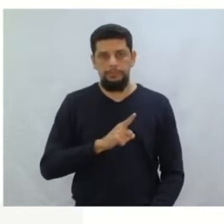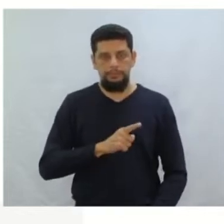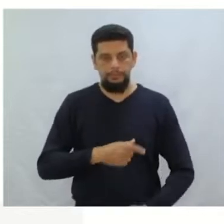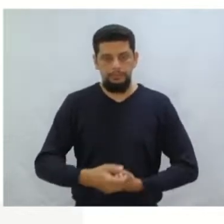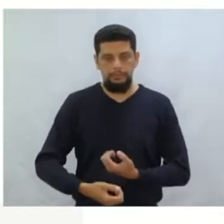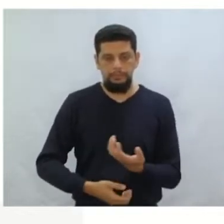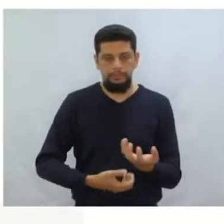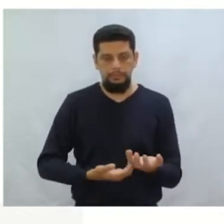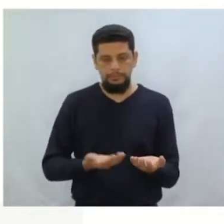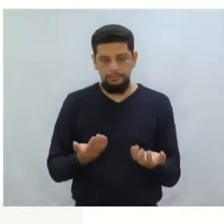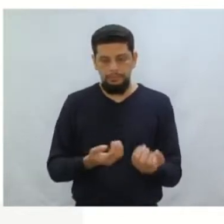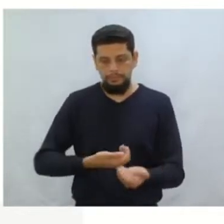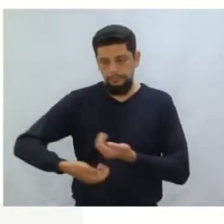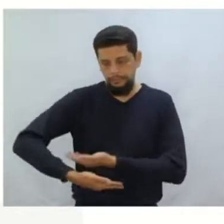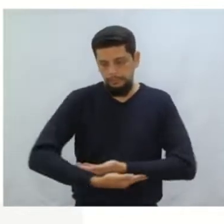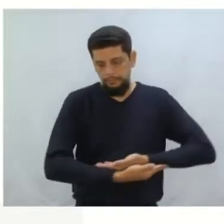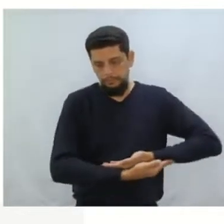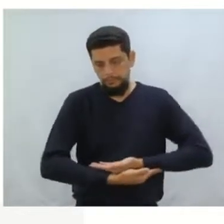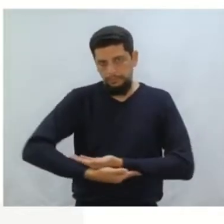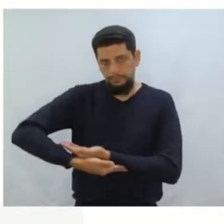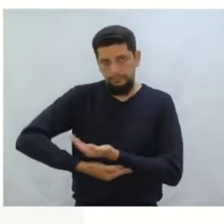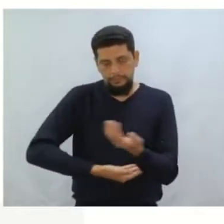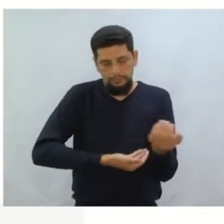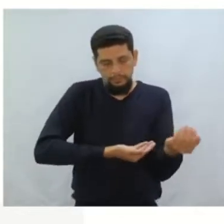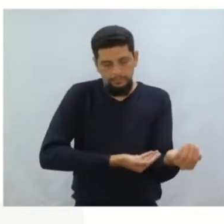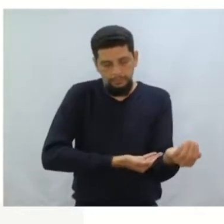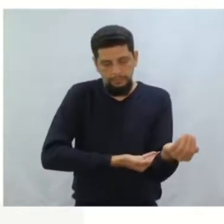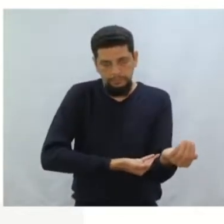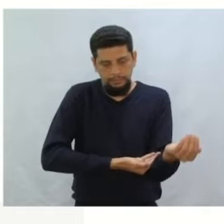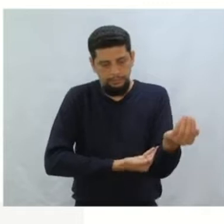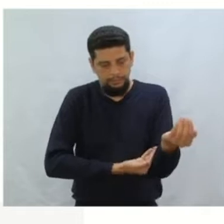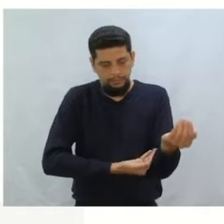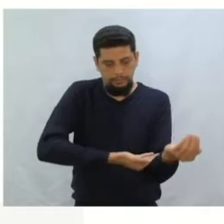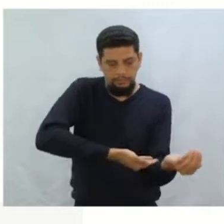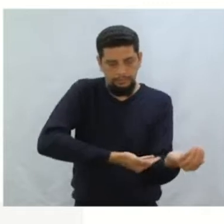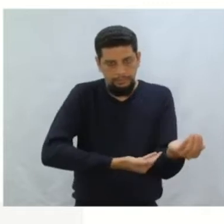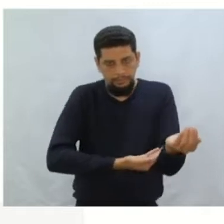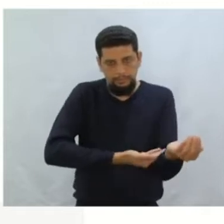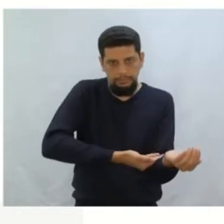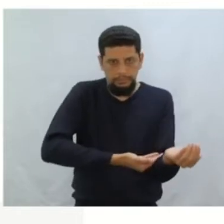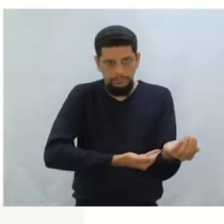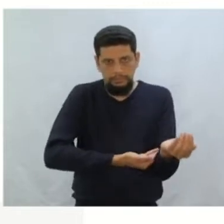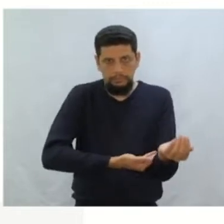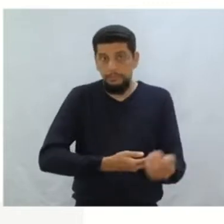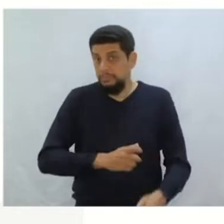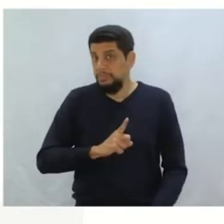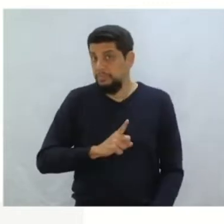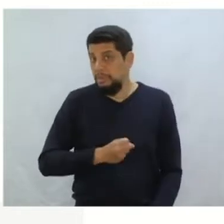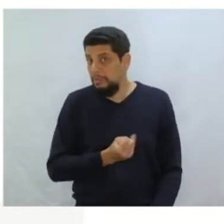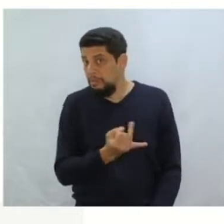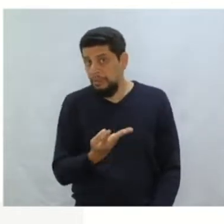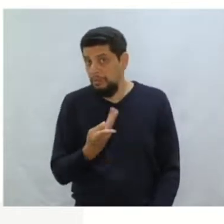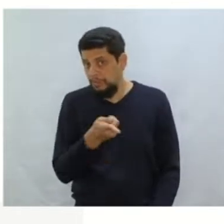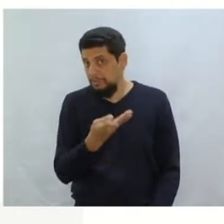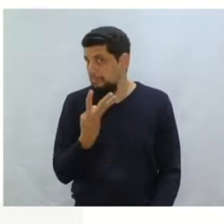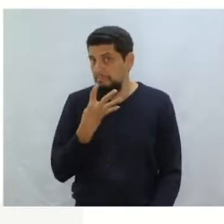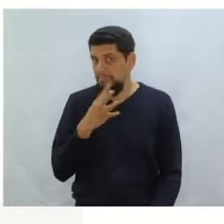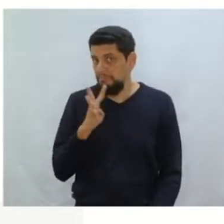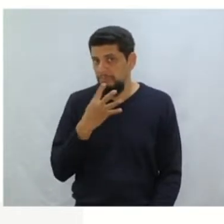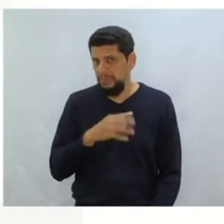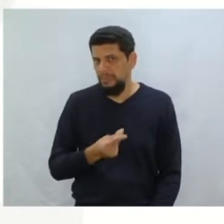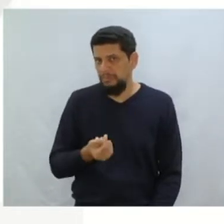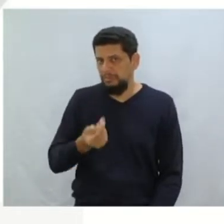com peso. Temos balança de bebê. Olha só, talvez aqui tenha algumas que você não tenha